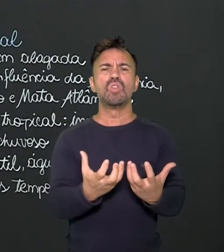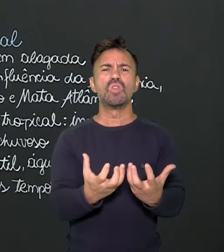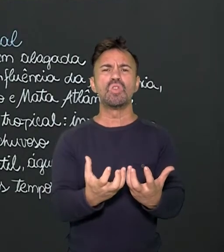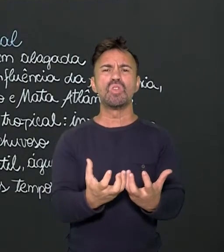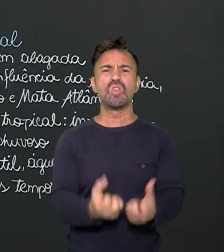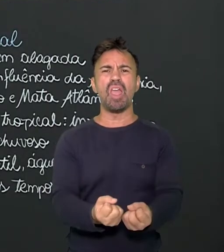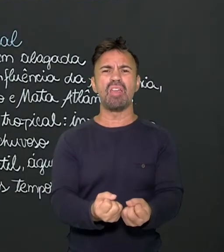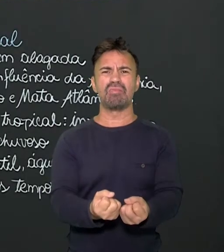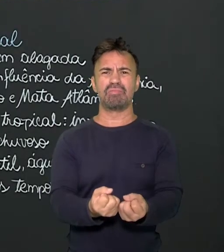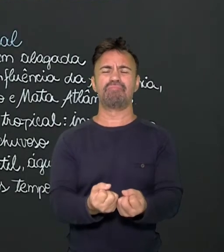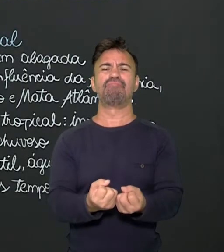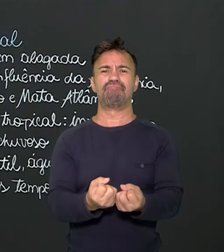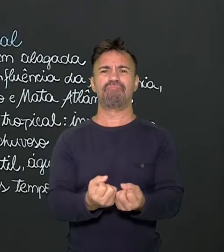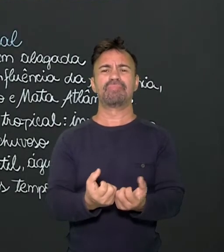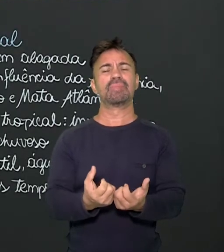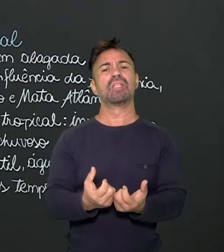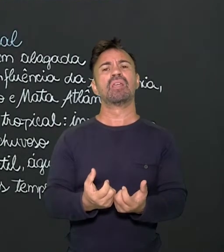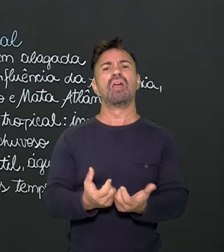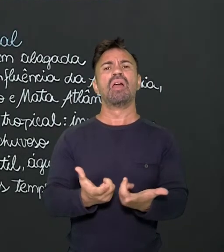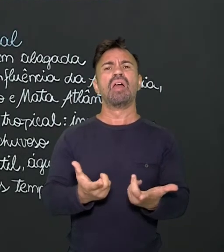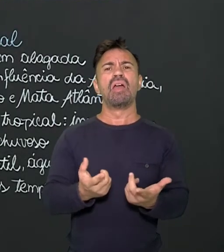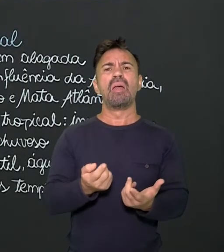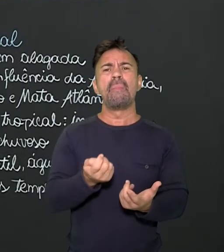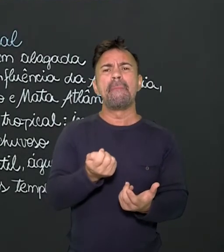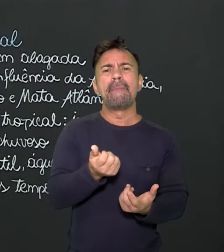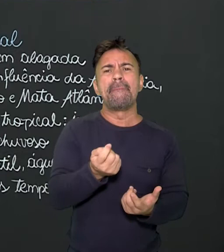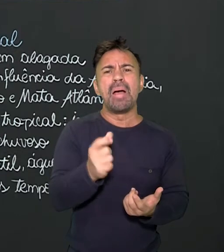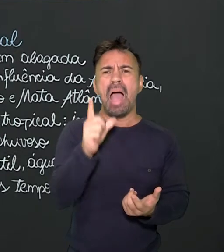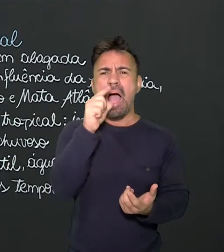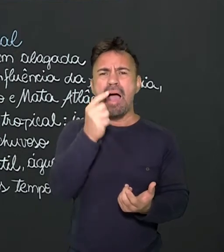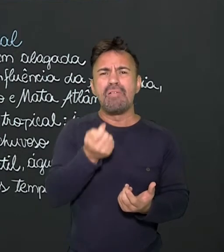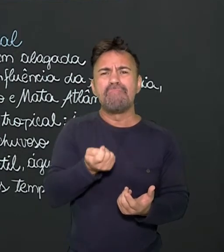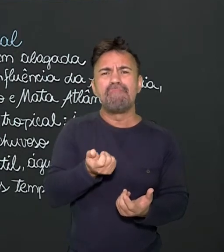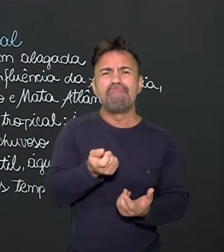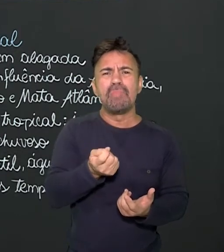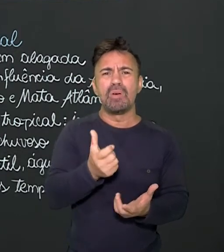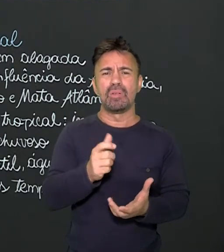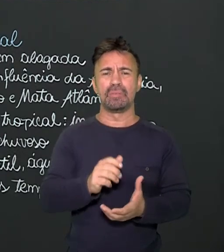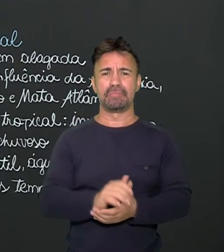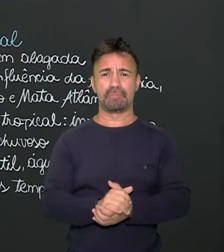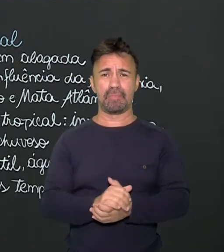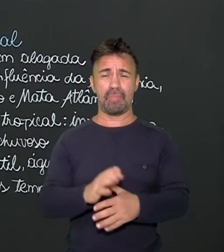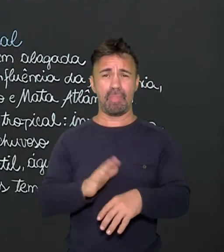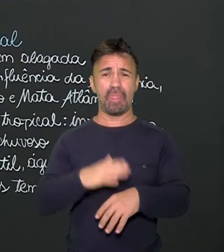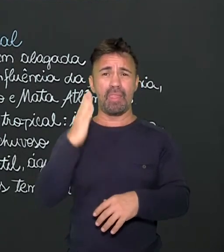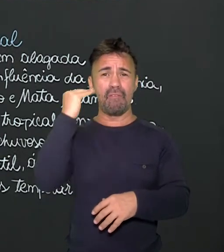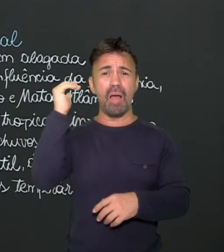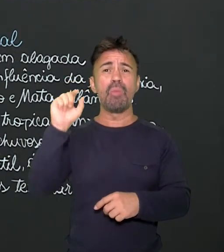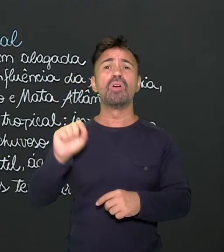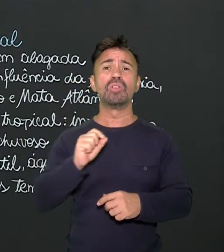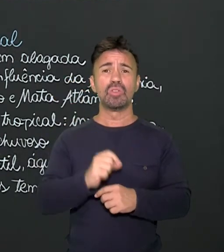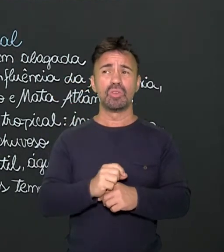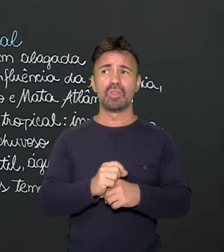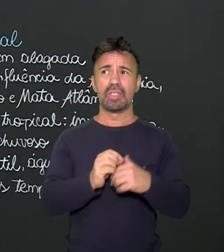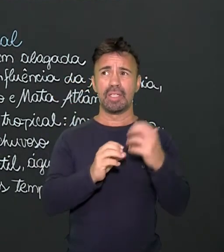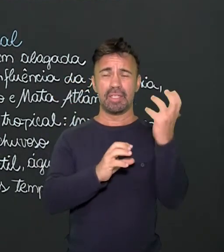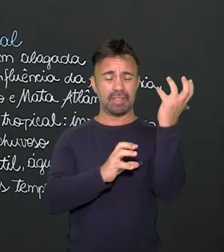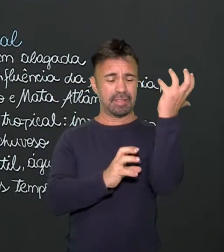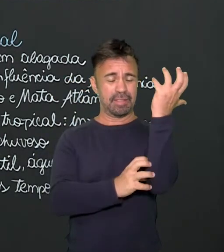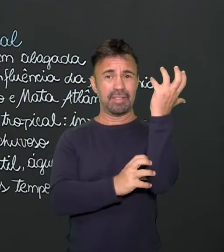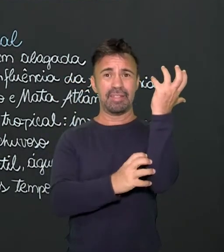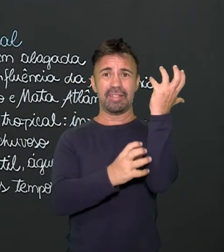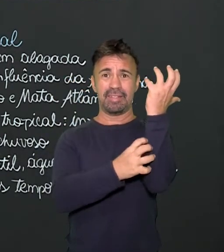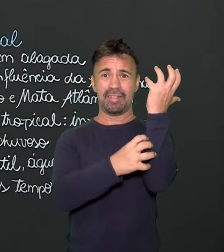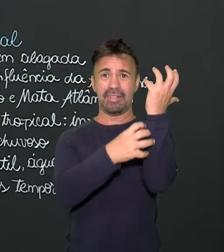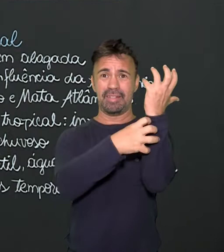significa seco, ou seja, adaptadas a pouca disponibilidade de água. Uma das mais famosas está aí o